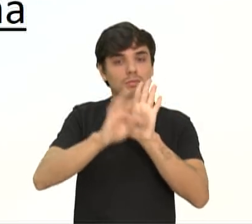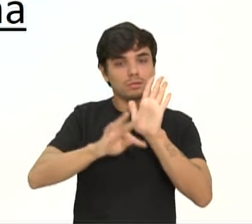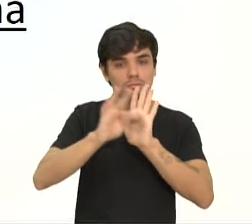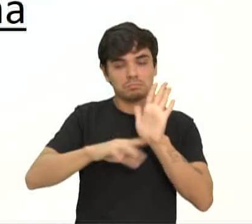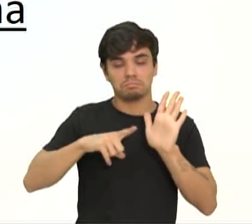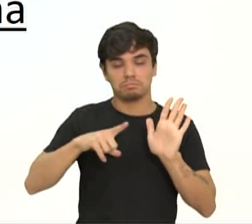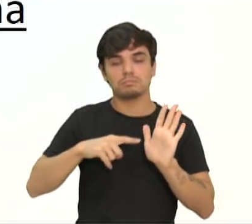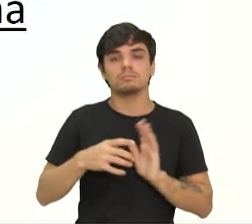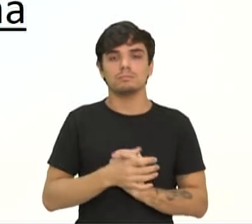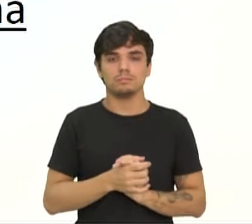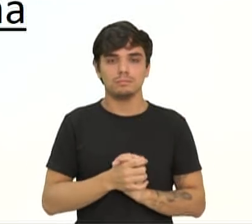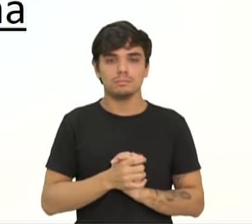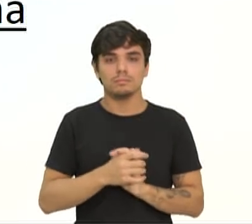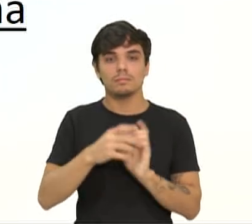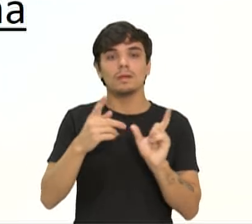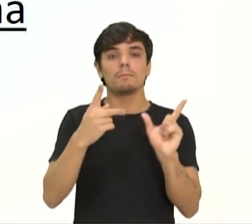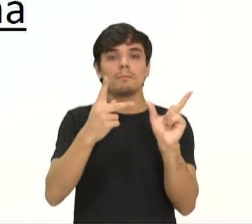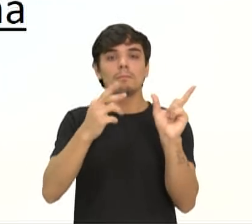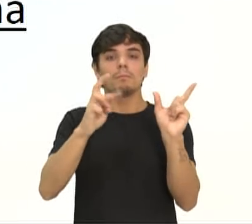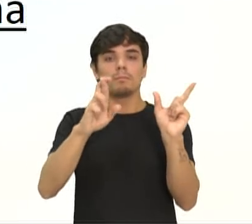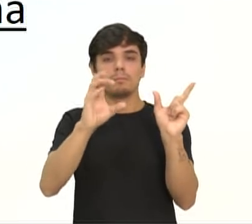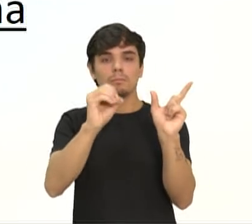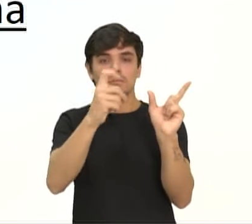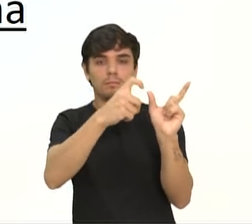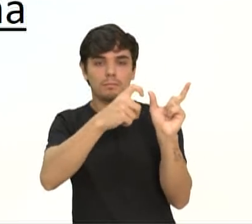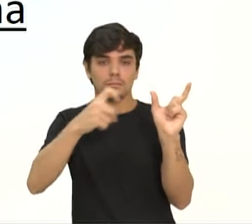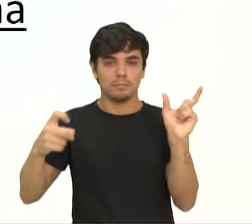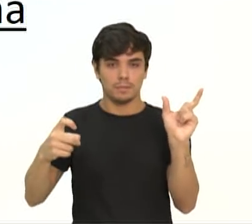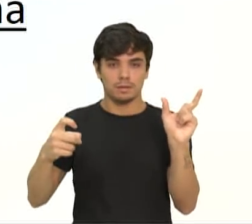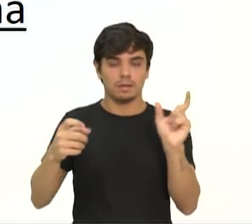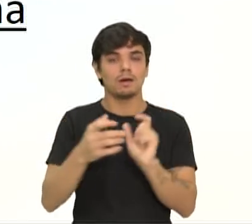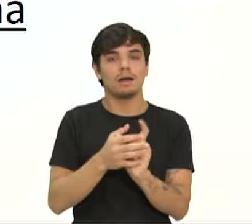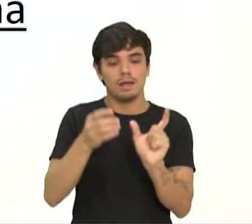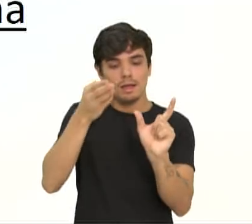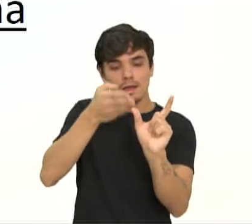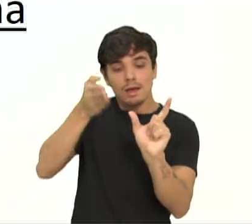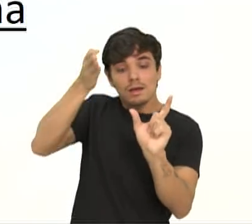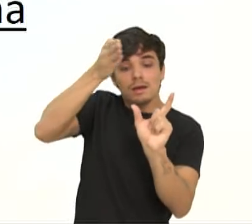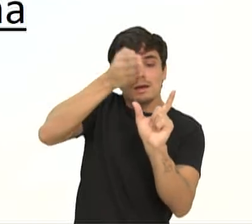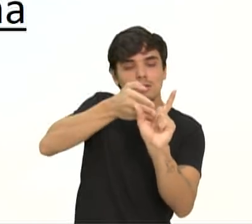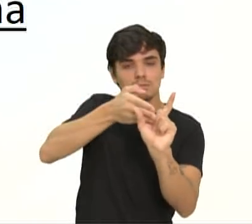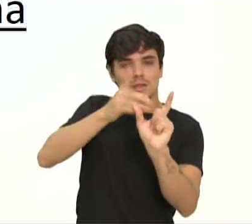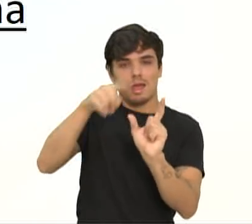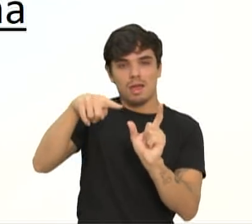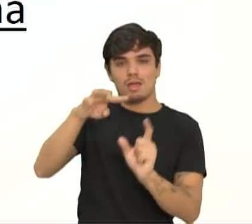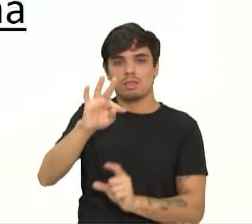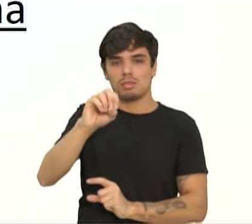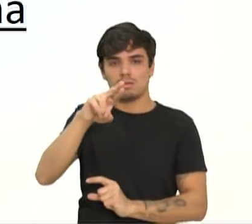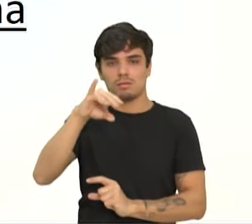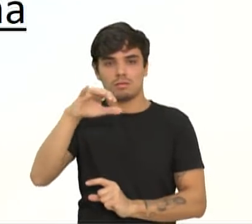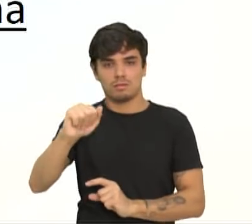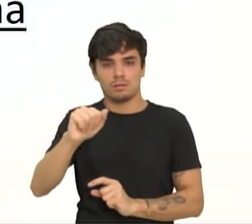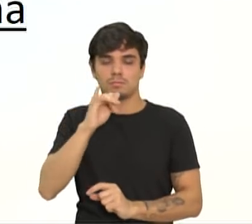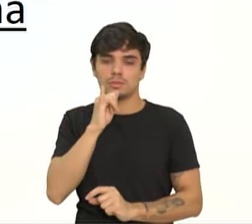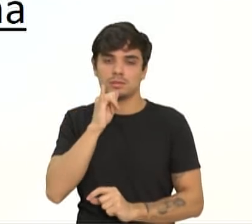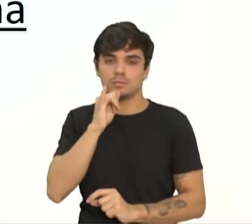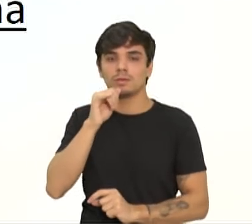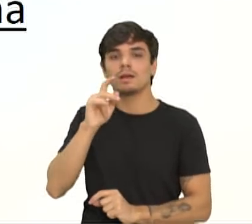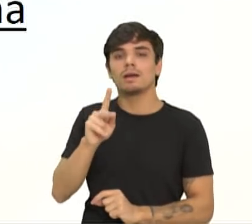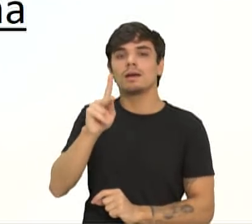E proparoxítona, quando a antepenúltima sílaba é tônica. Exemplos: